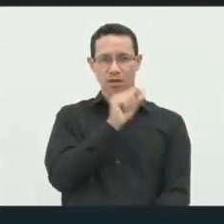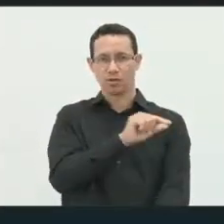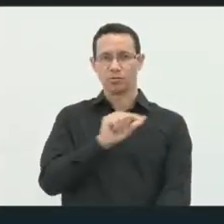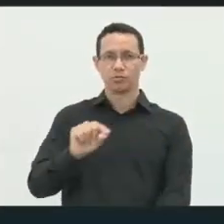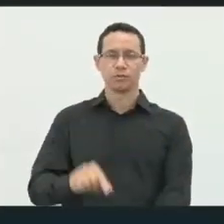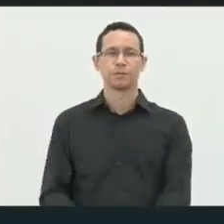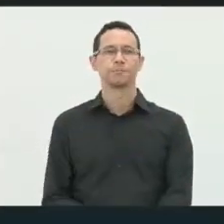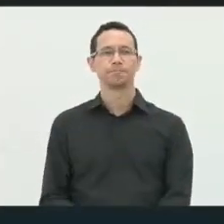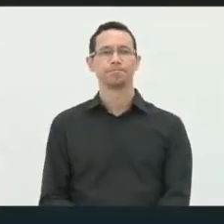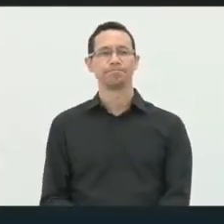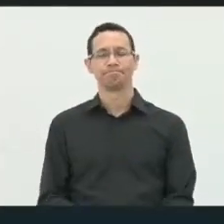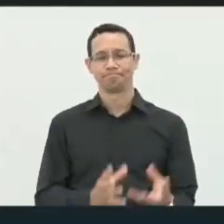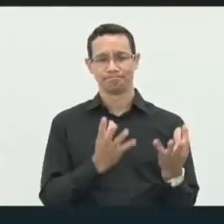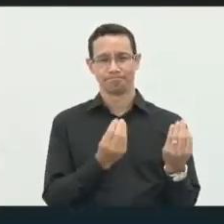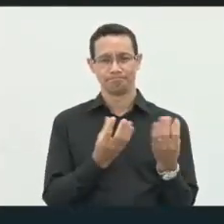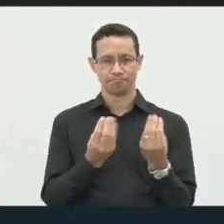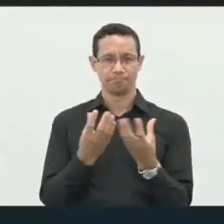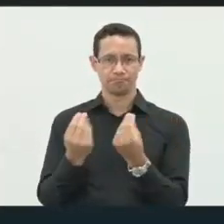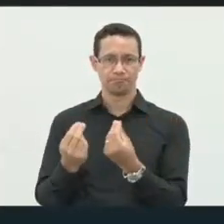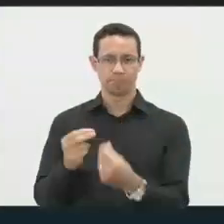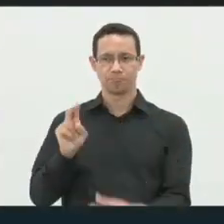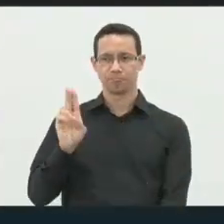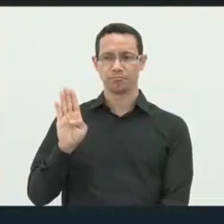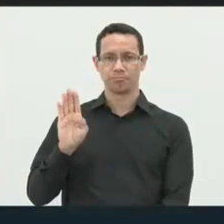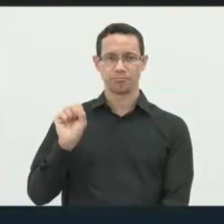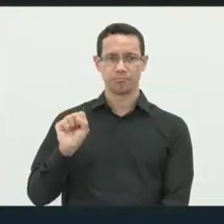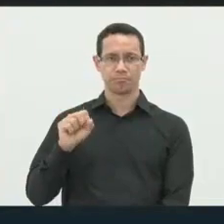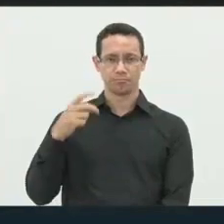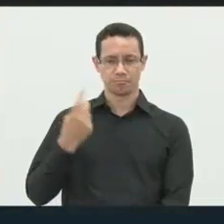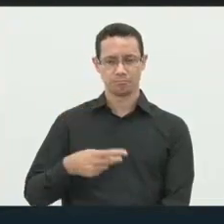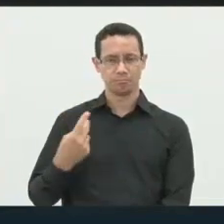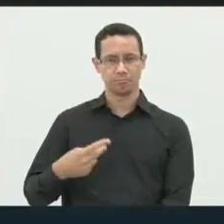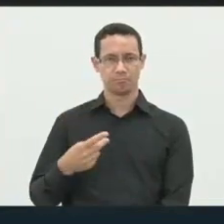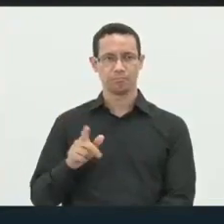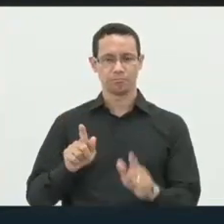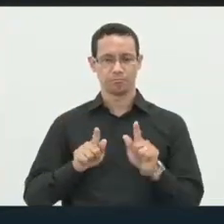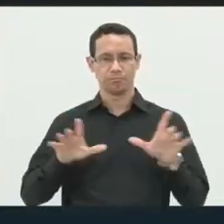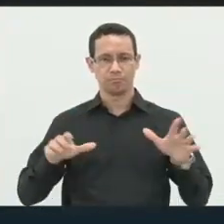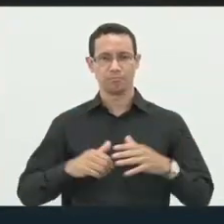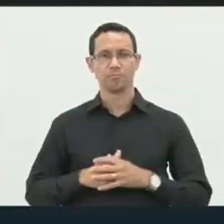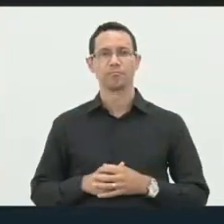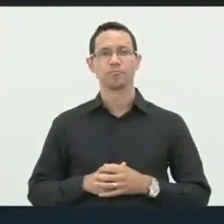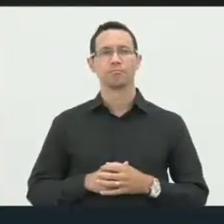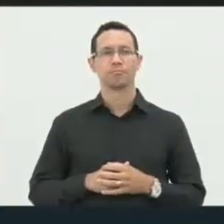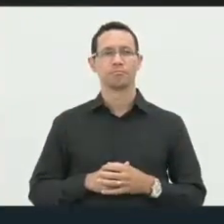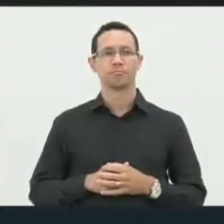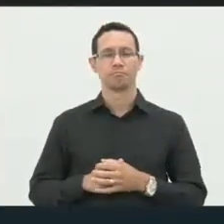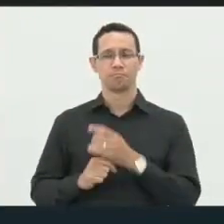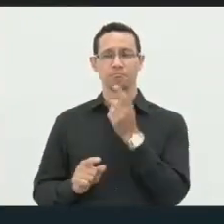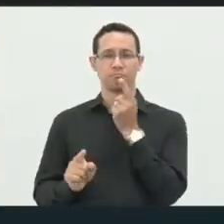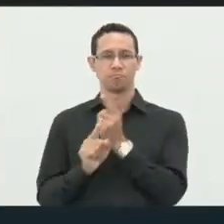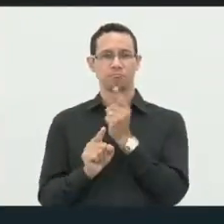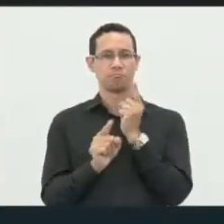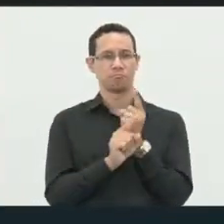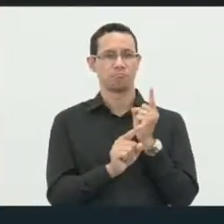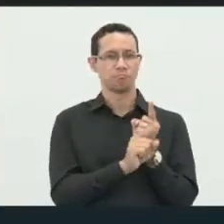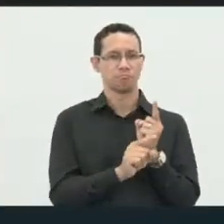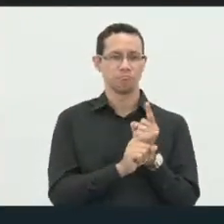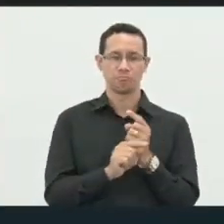de muitas unidades de saúde aqui do município e eu confesso a vocês que eu não encontrei nada